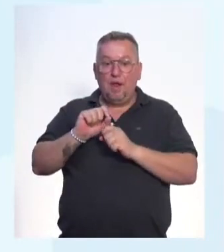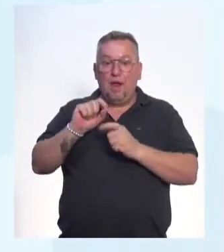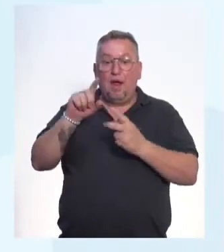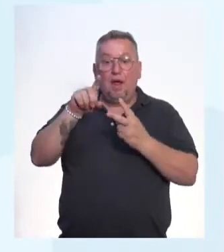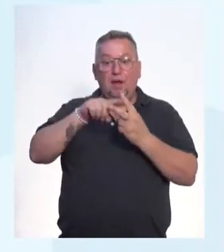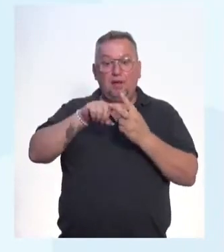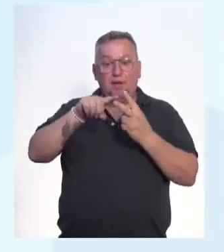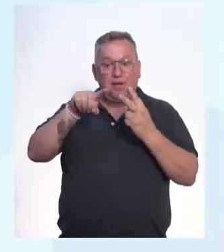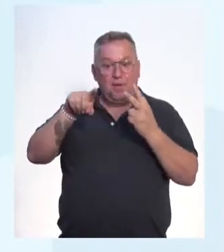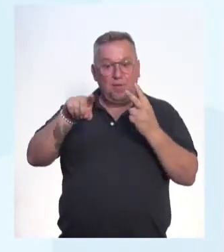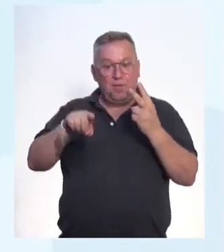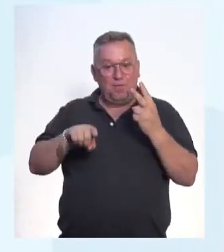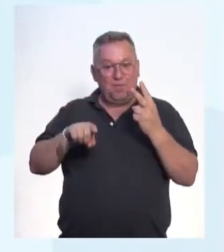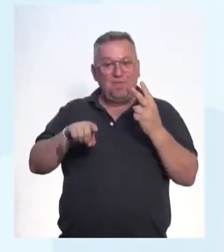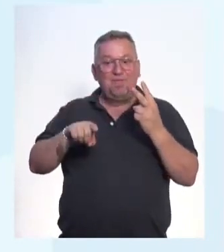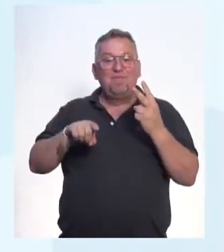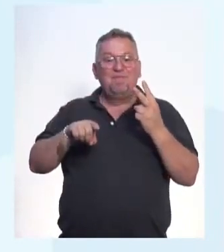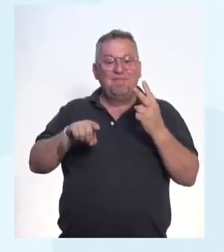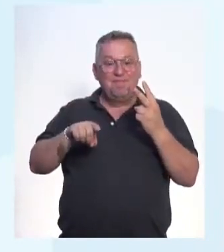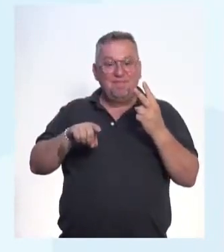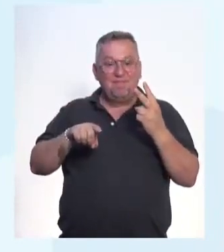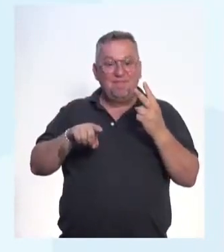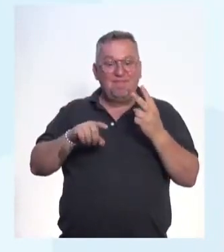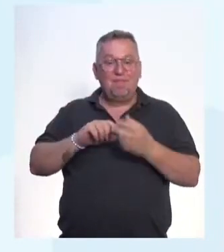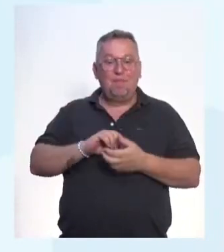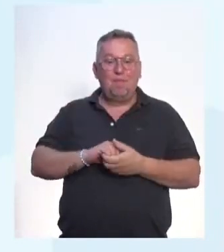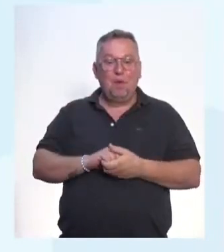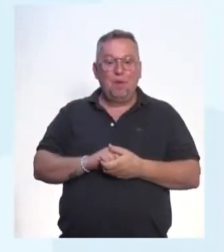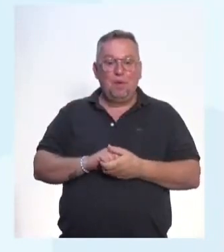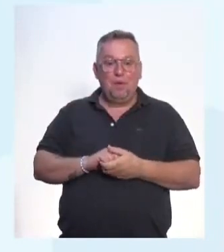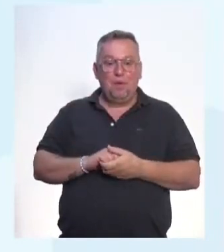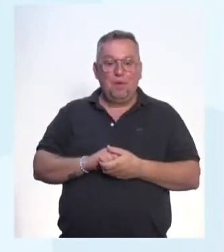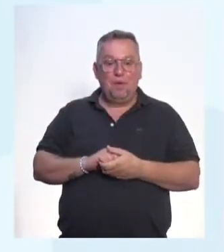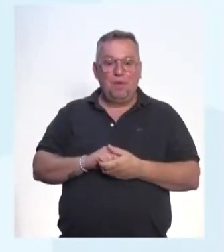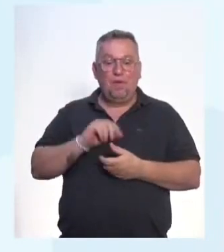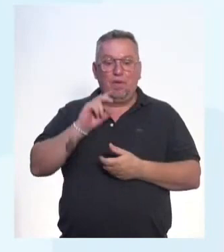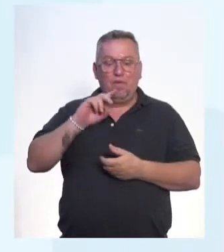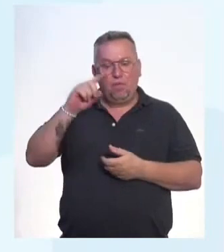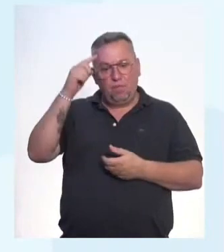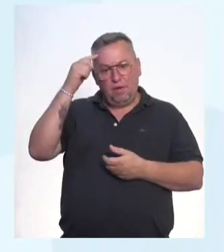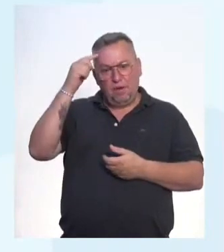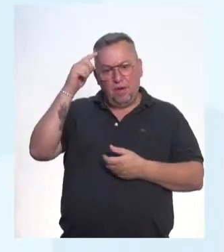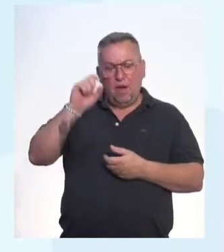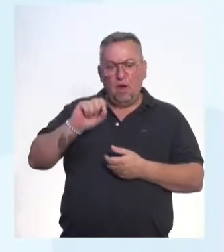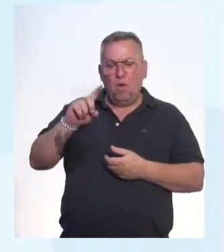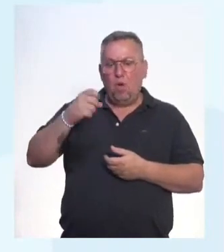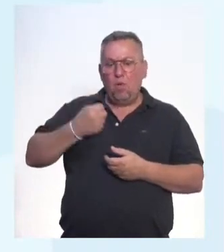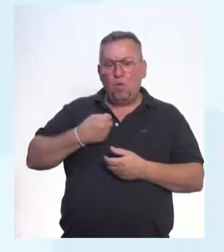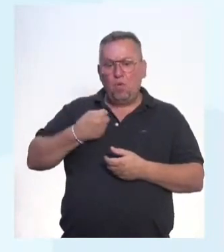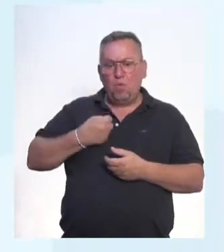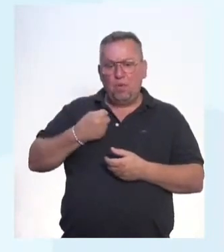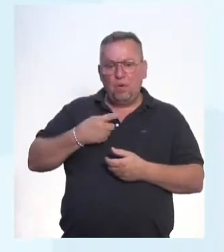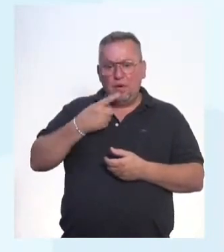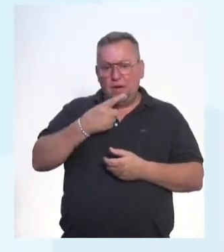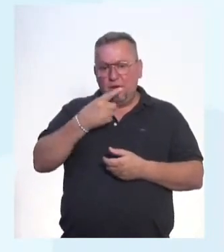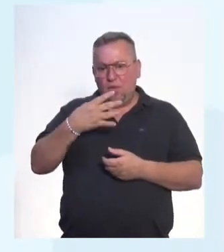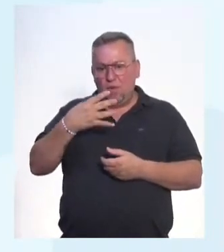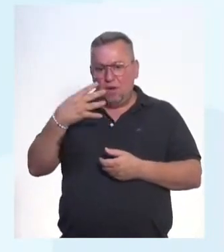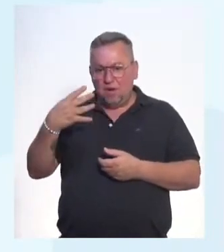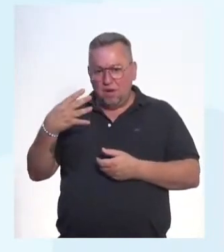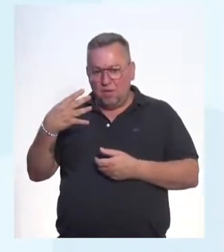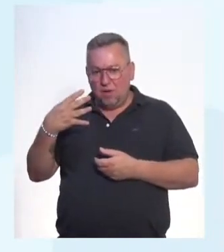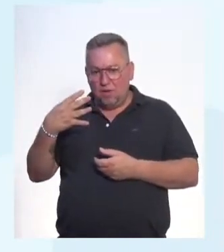a radiciação para o segundo membro. E vou pensar, qual que é o número que multiplicado por